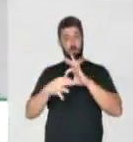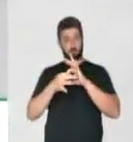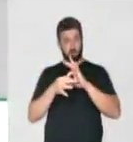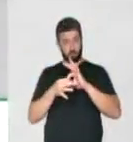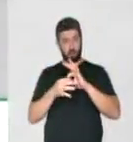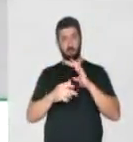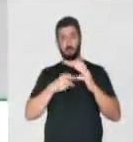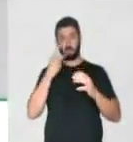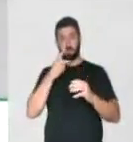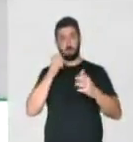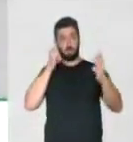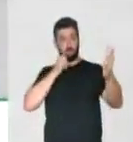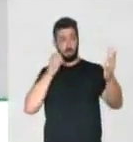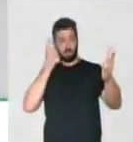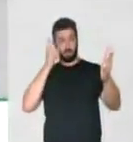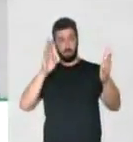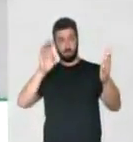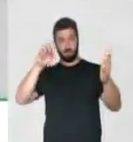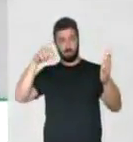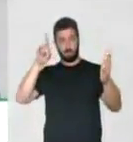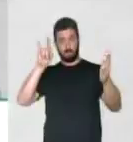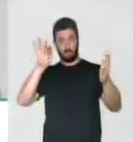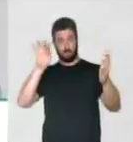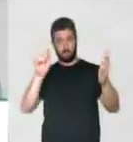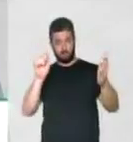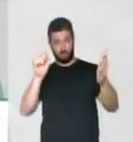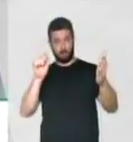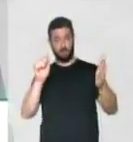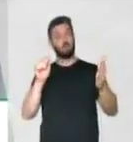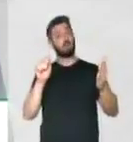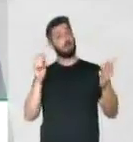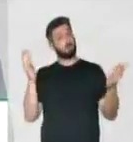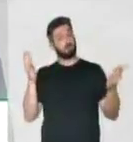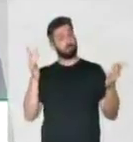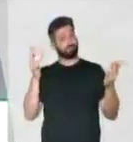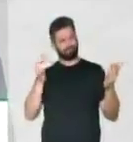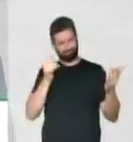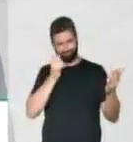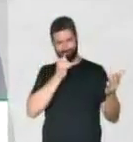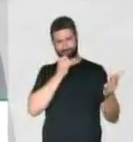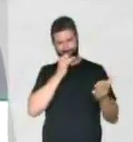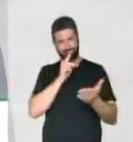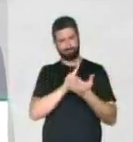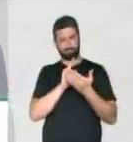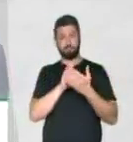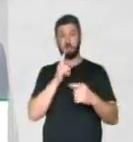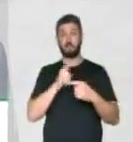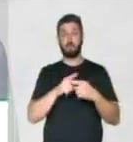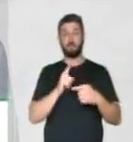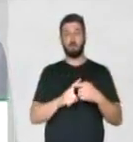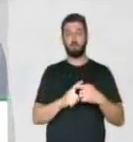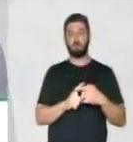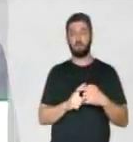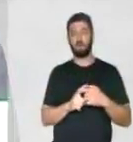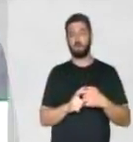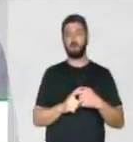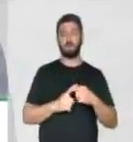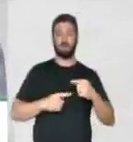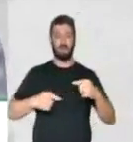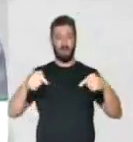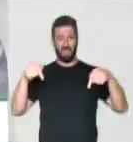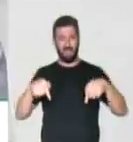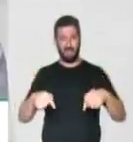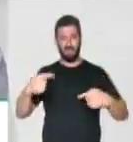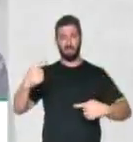à manifestação da deputada Benedita da Silva e lamentar que no espaço do